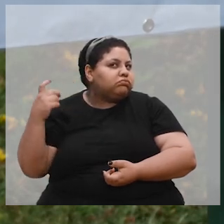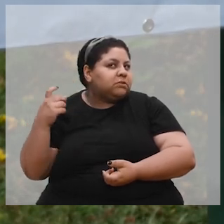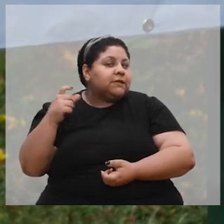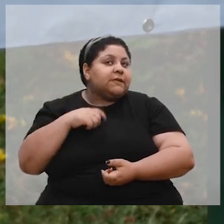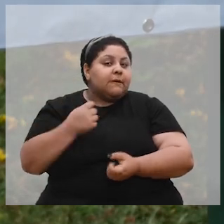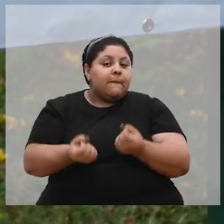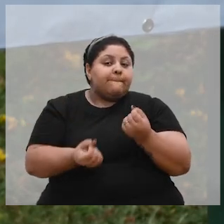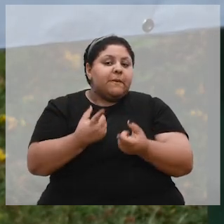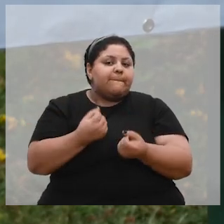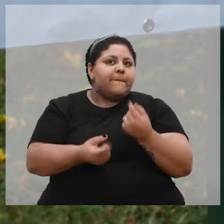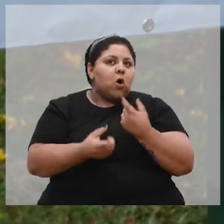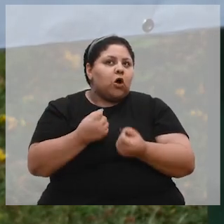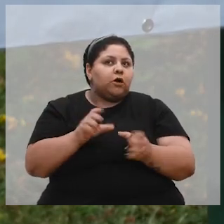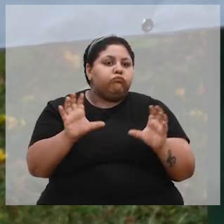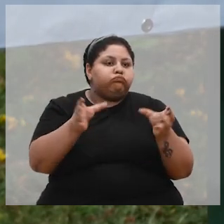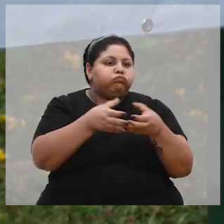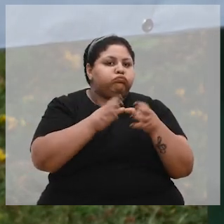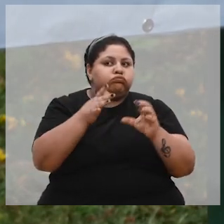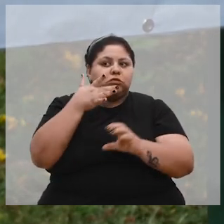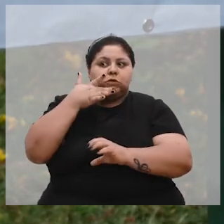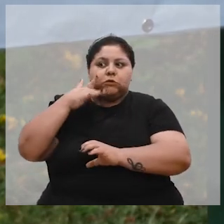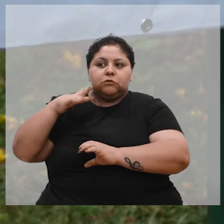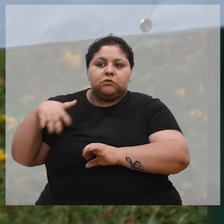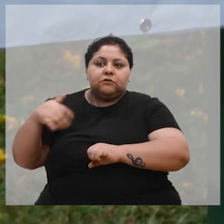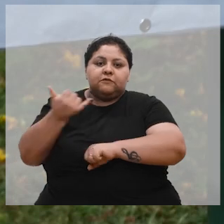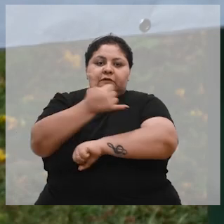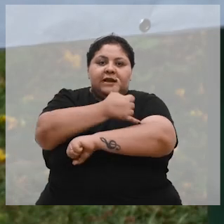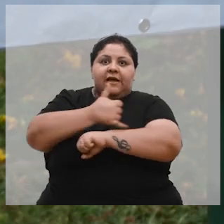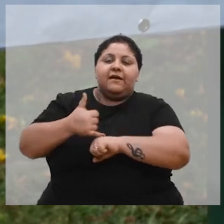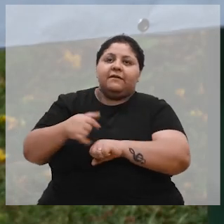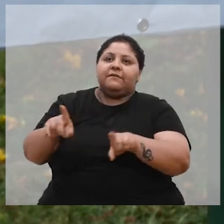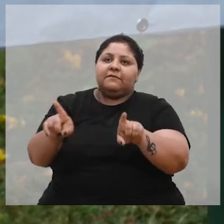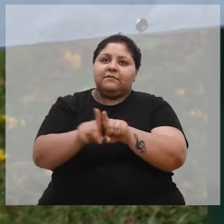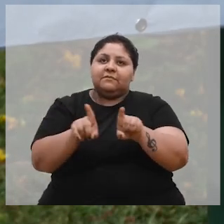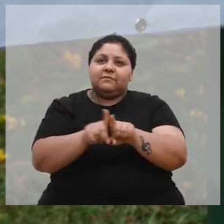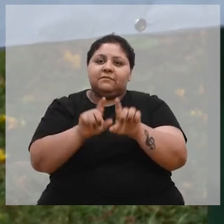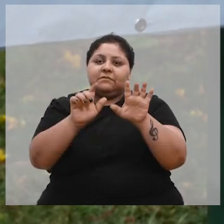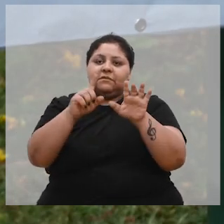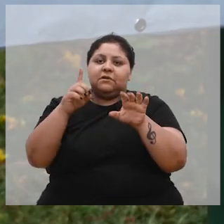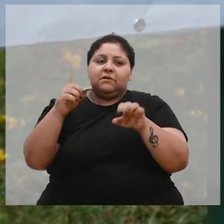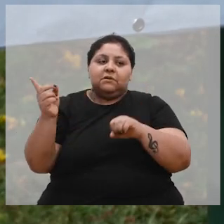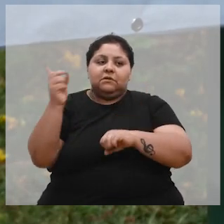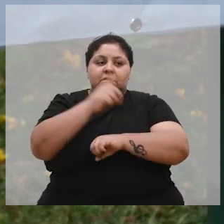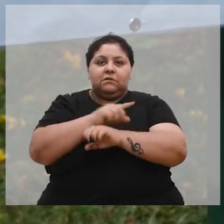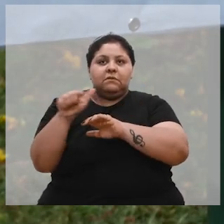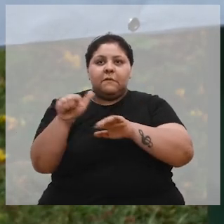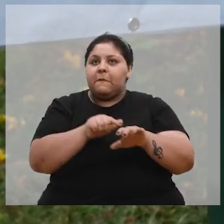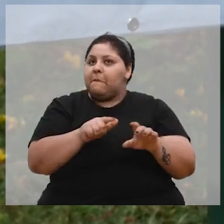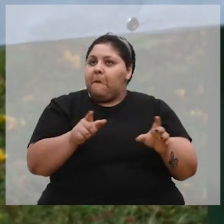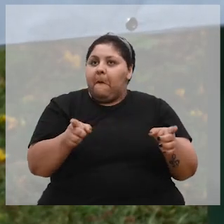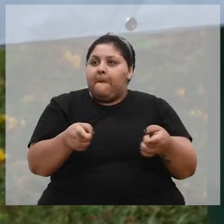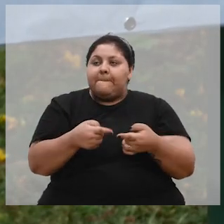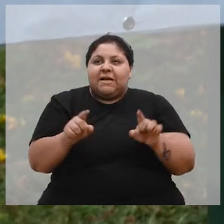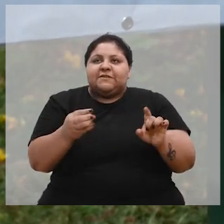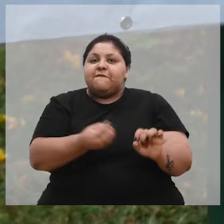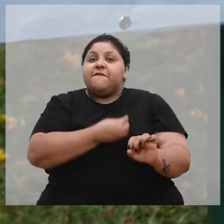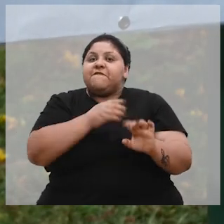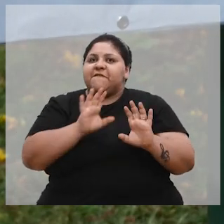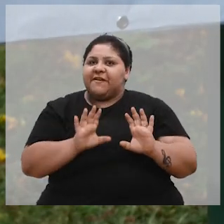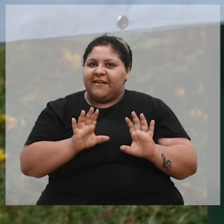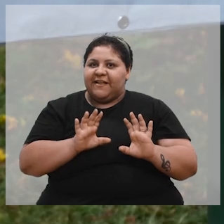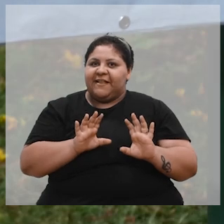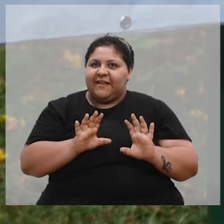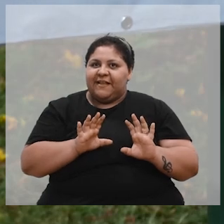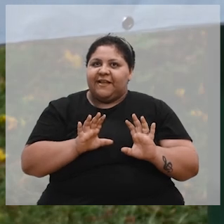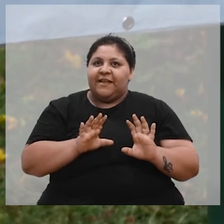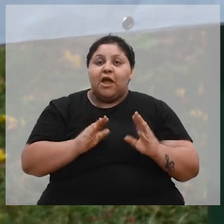pipocas estourando, turmas de crianças passando aqui e ali. É um dia de semana, mas a praça está muito viva, e